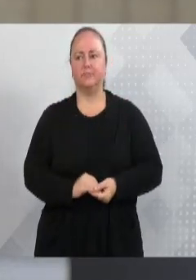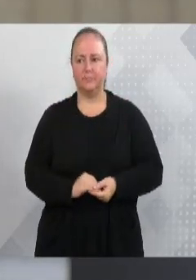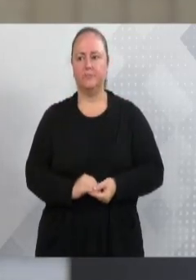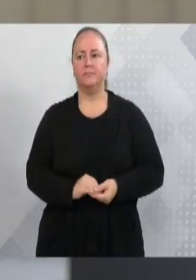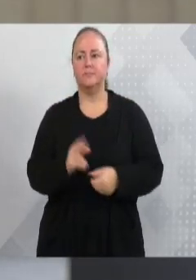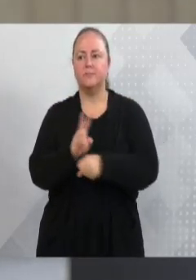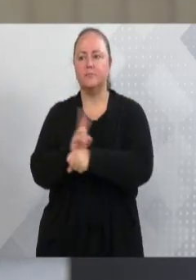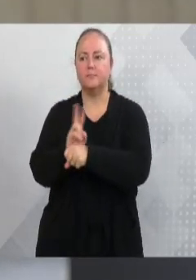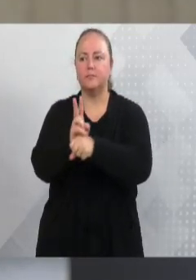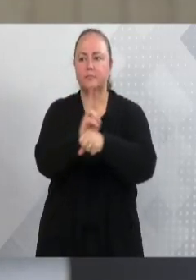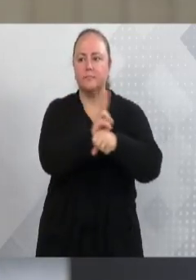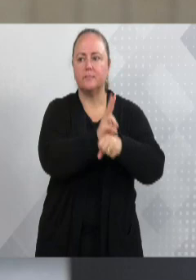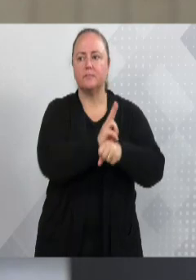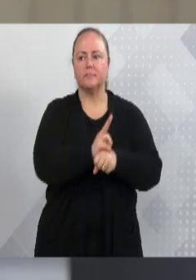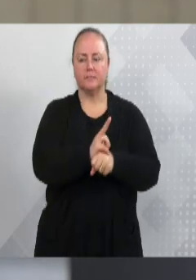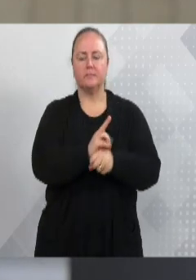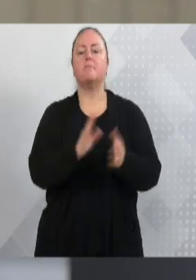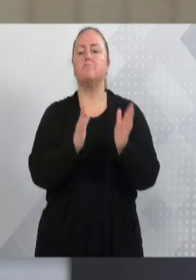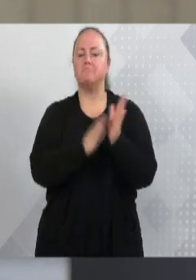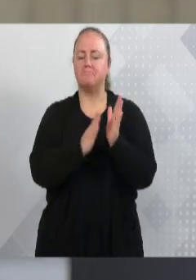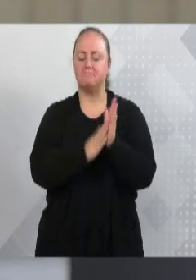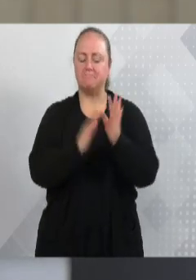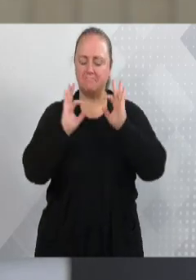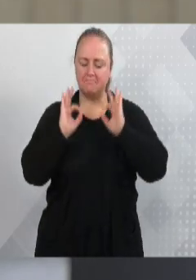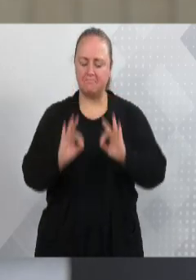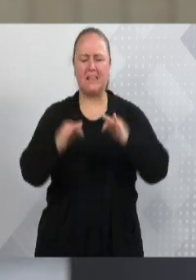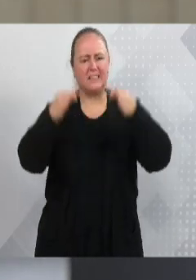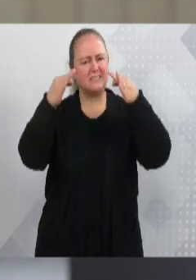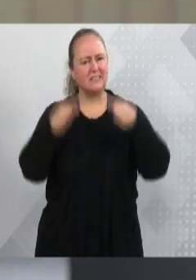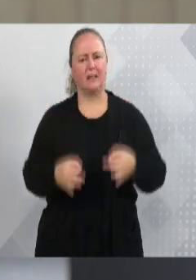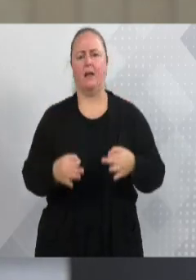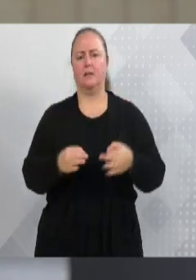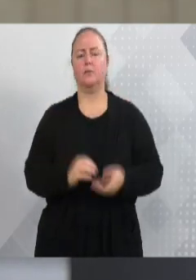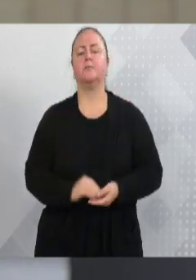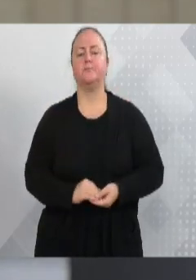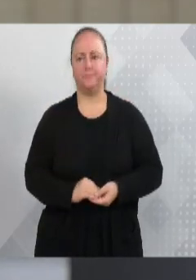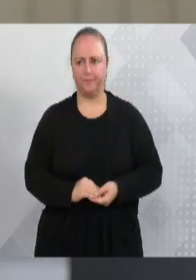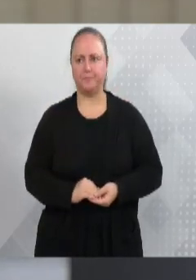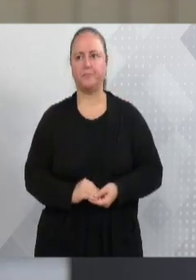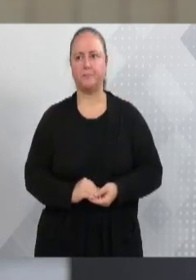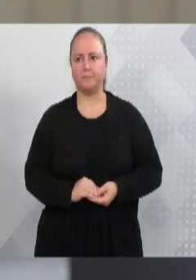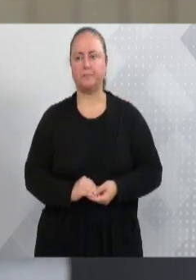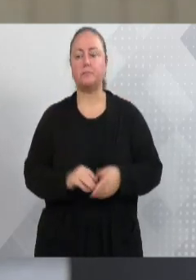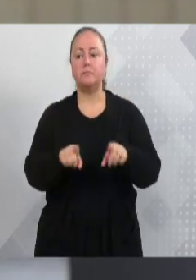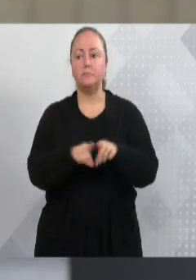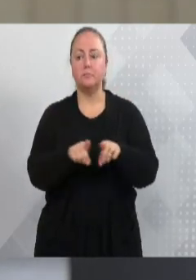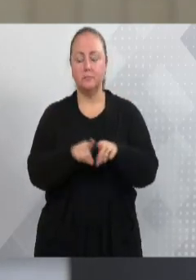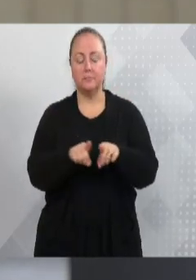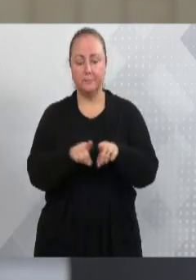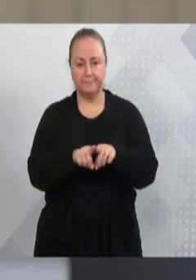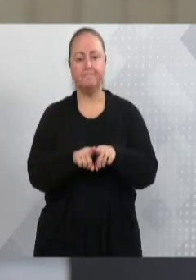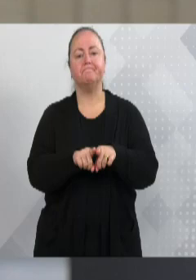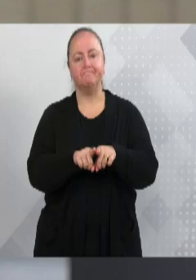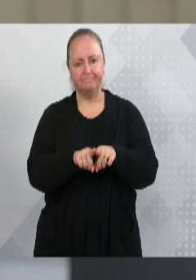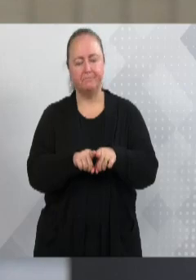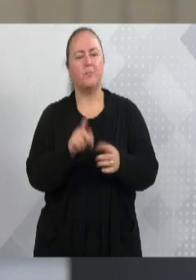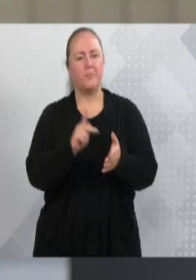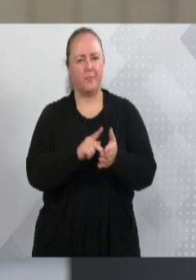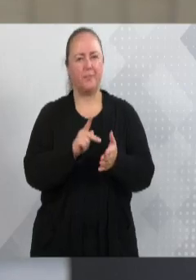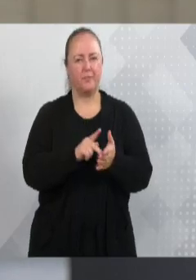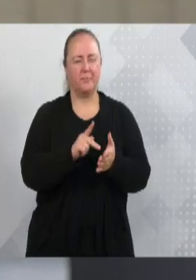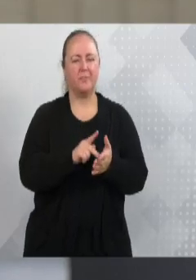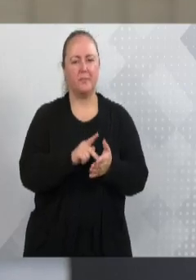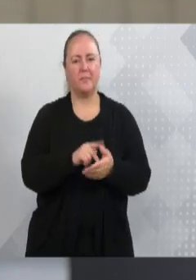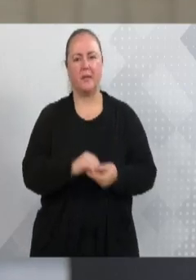fiscalizar Então parabéns a vossa excelência pela fiscalização lá e dizer de que quanto